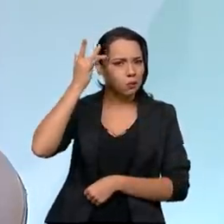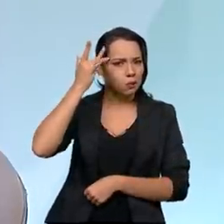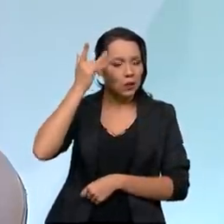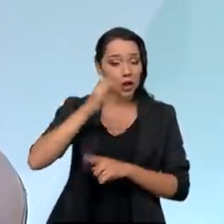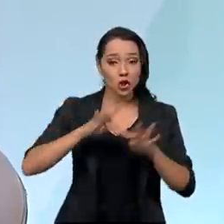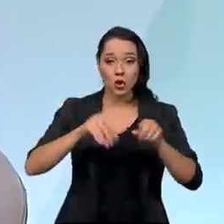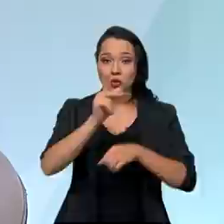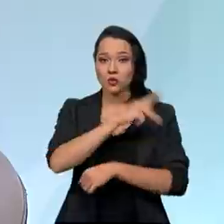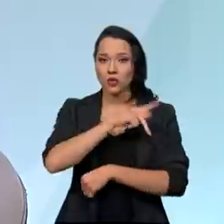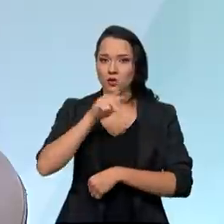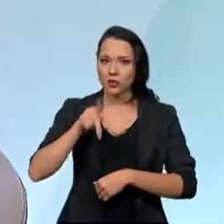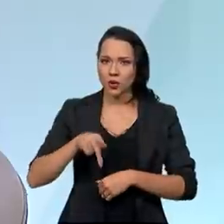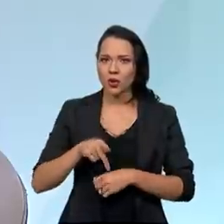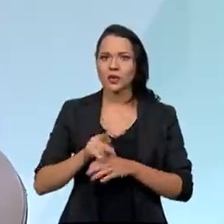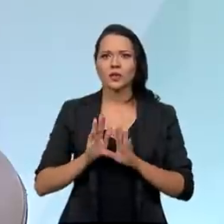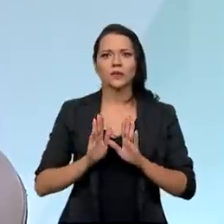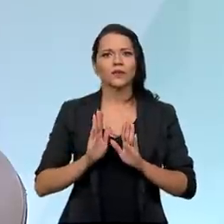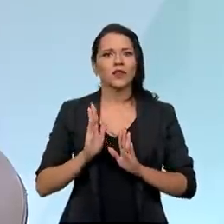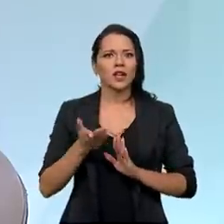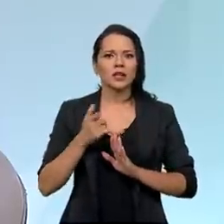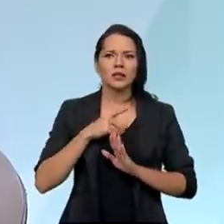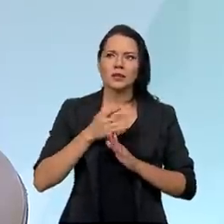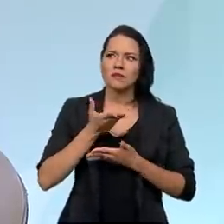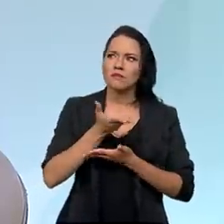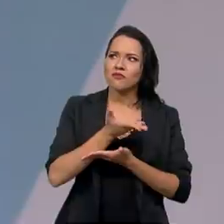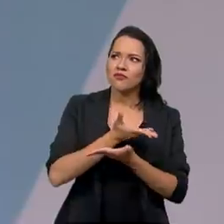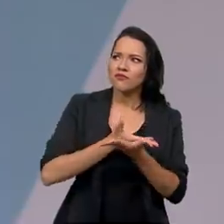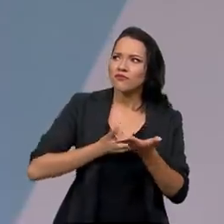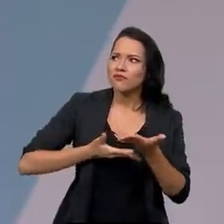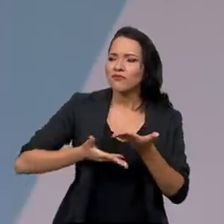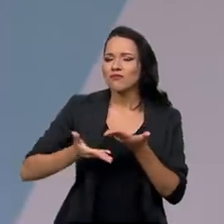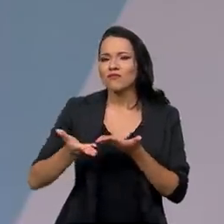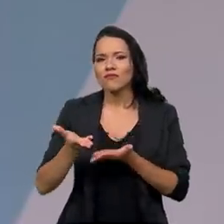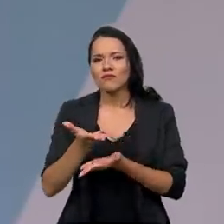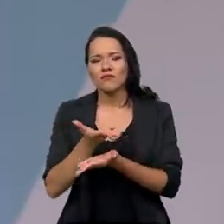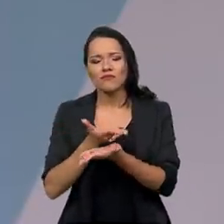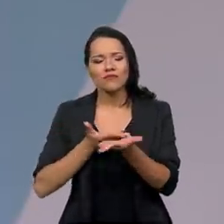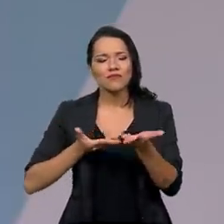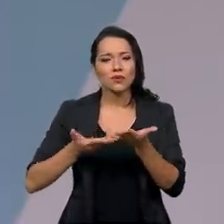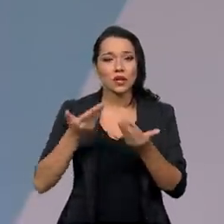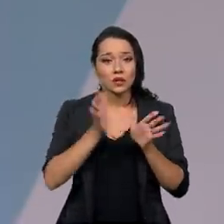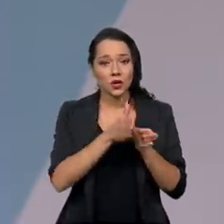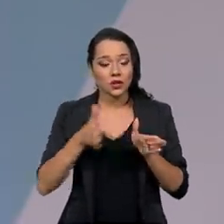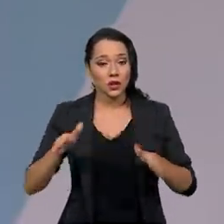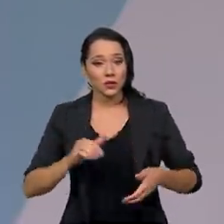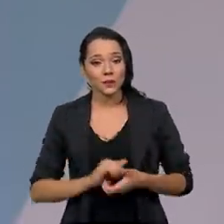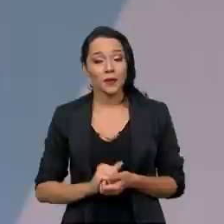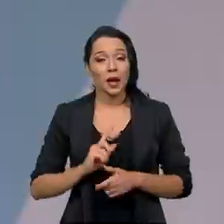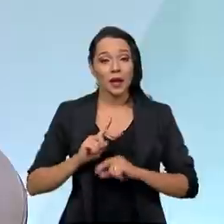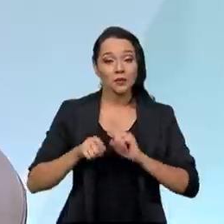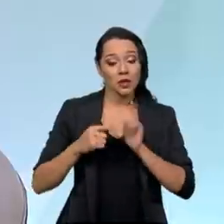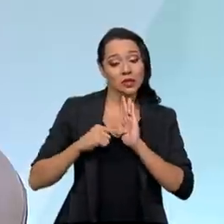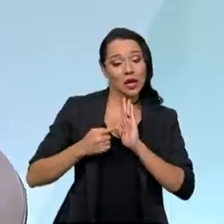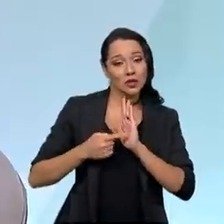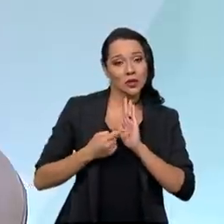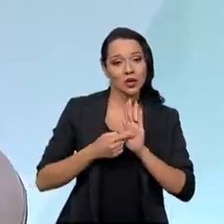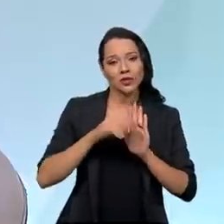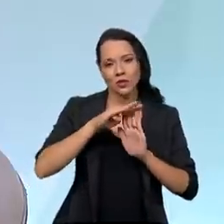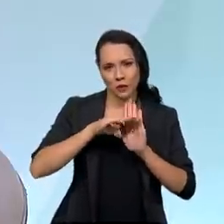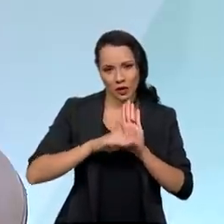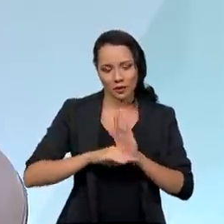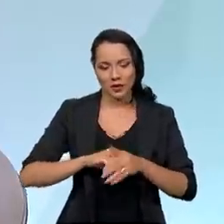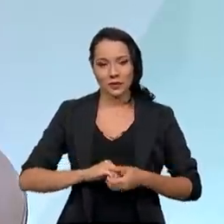os professores muito, na verdade, envolvidos nesse processo. E, ao final, temos as notas dos